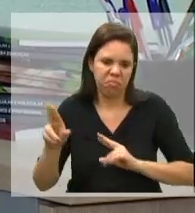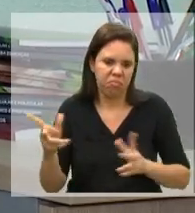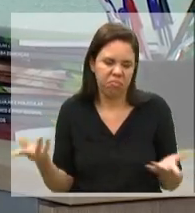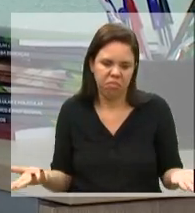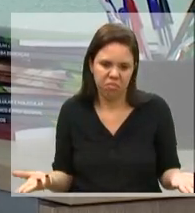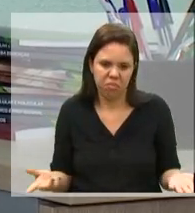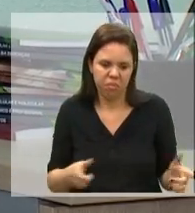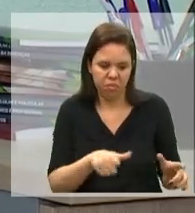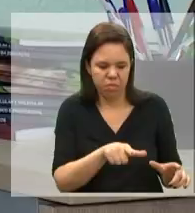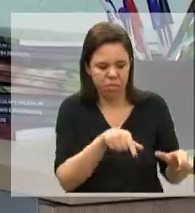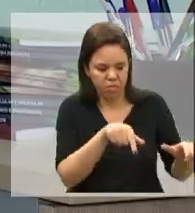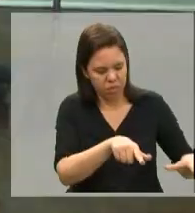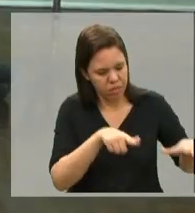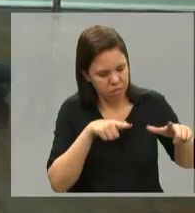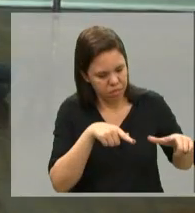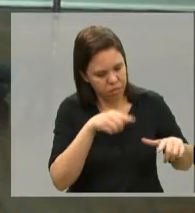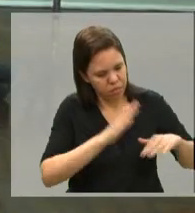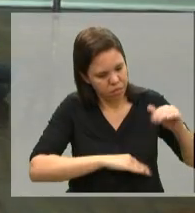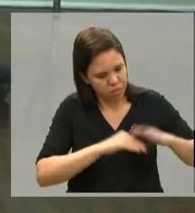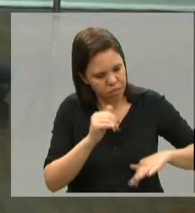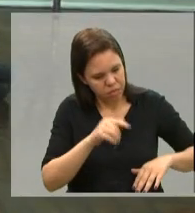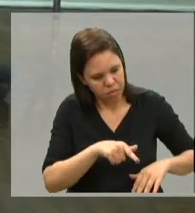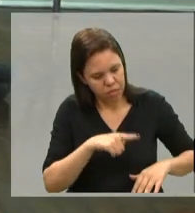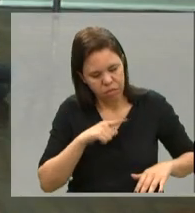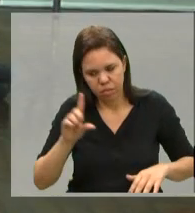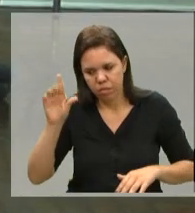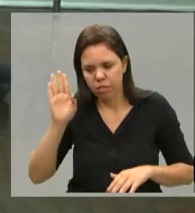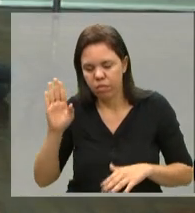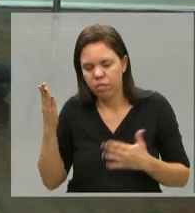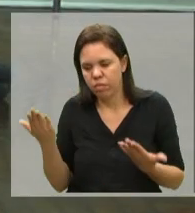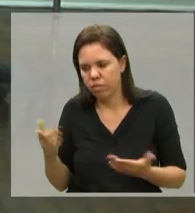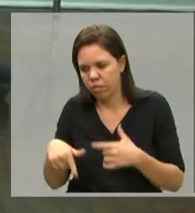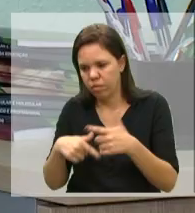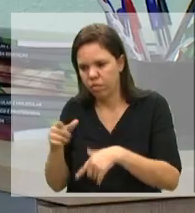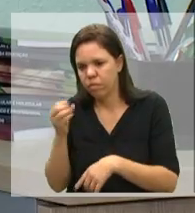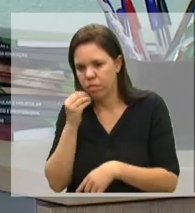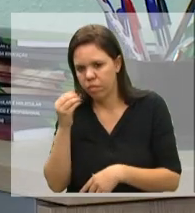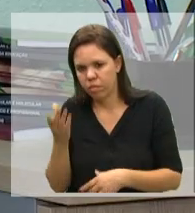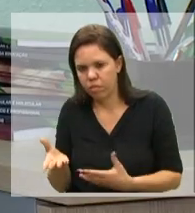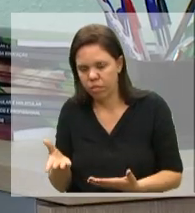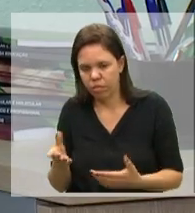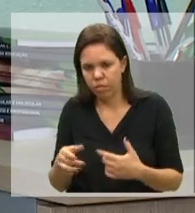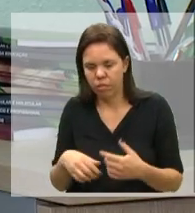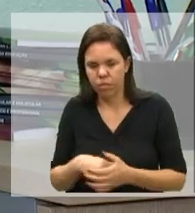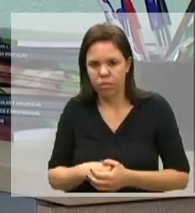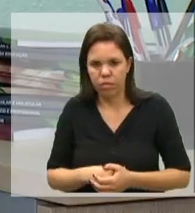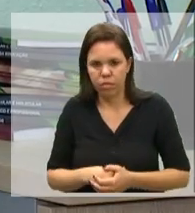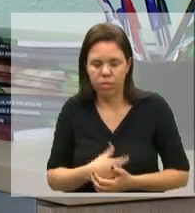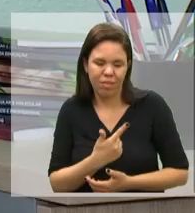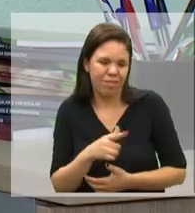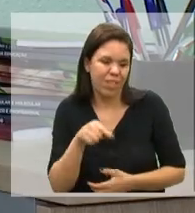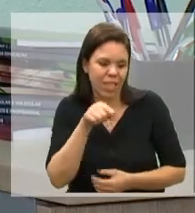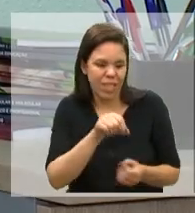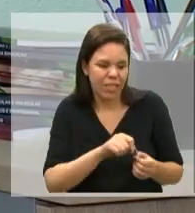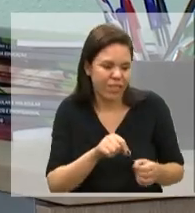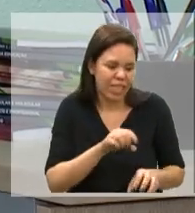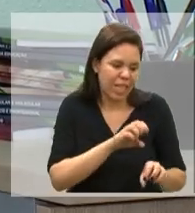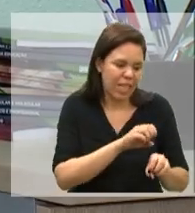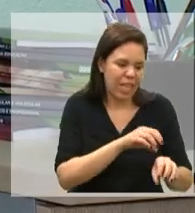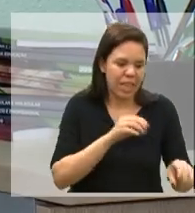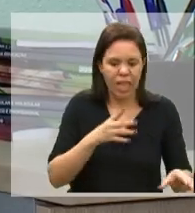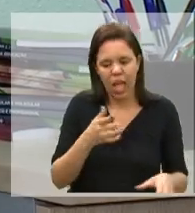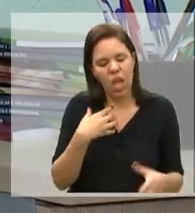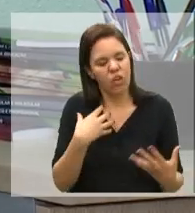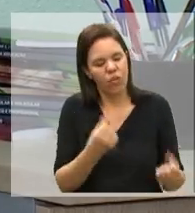seu certificado e se candidatou ou foi trabalhar. Então não tem, você fez EAD, então